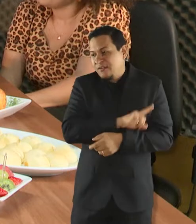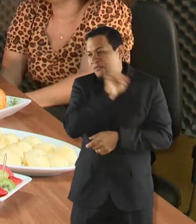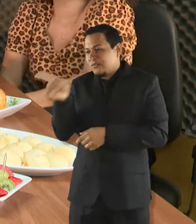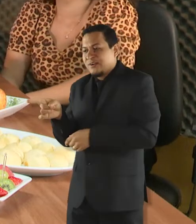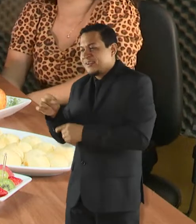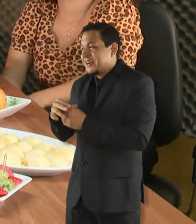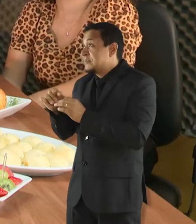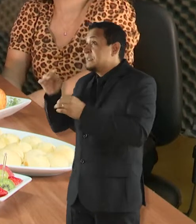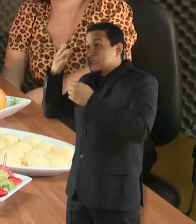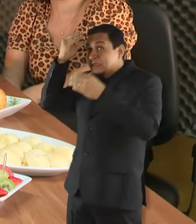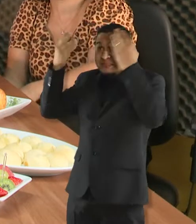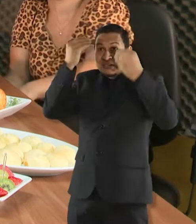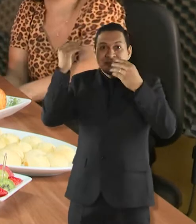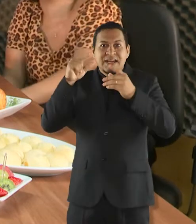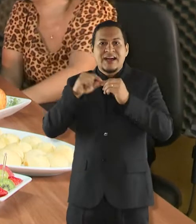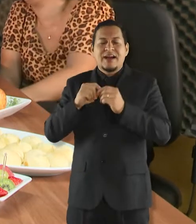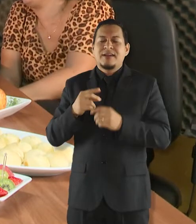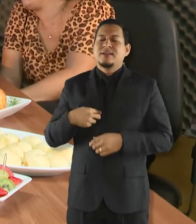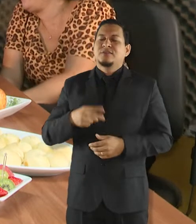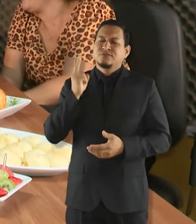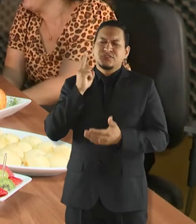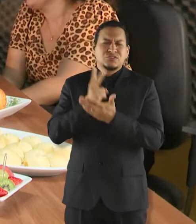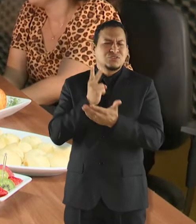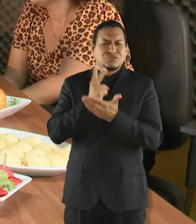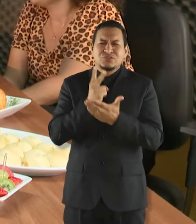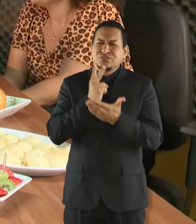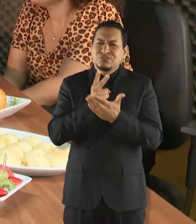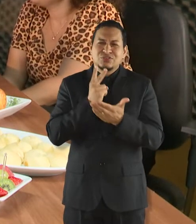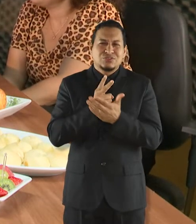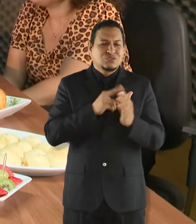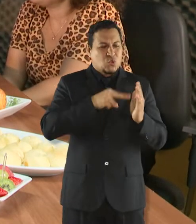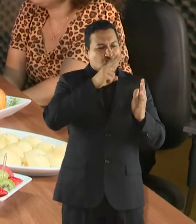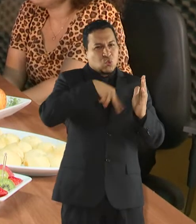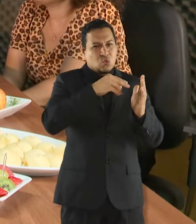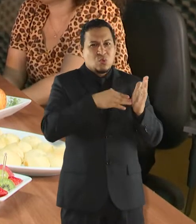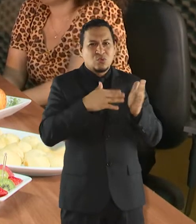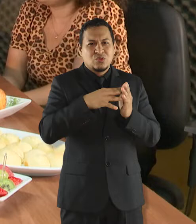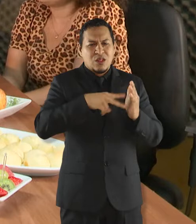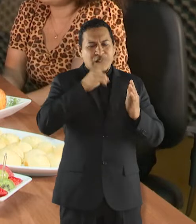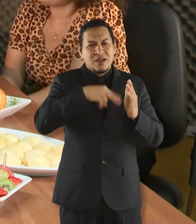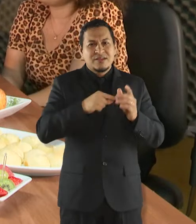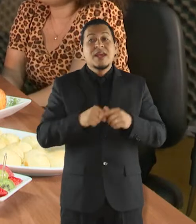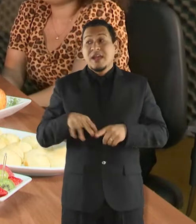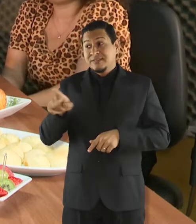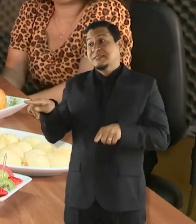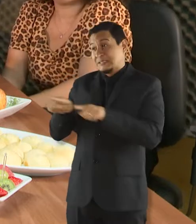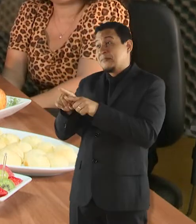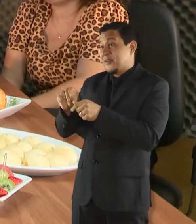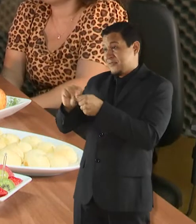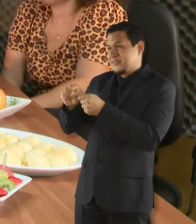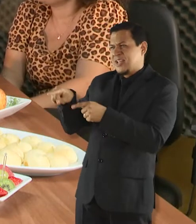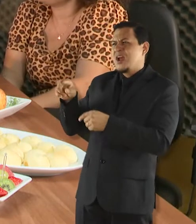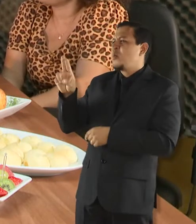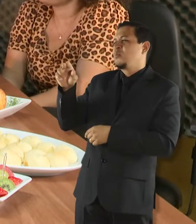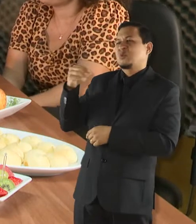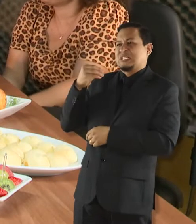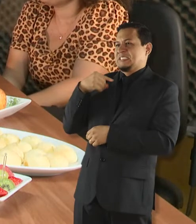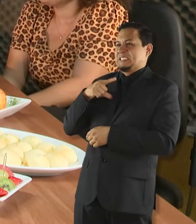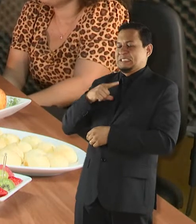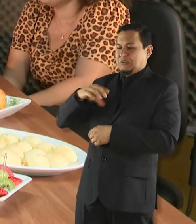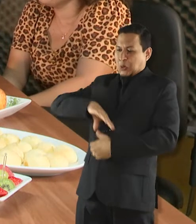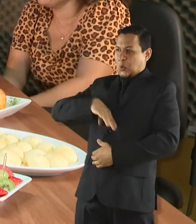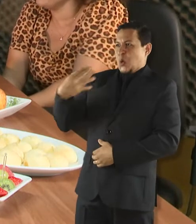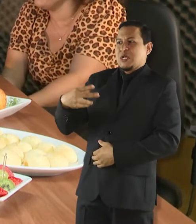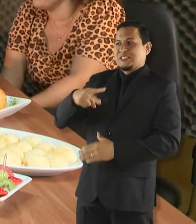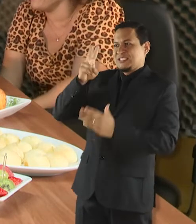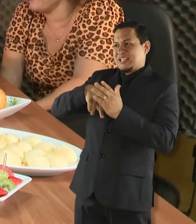Aí eu ia fazer alguma coisa, eu li o Querendo ler, livro, mas não conseguia. eu li o livro todinho dessa Mulher, forma, tu se leu. acredita? Eu já li livro de terror assim, mas esse do Exorcista eu nunca tive coragem,